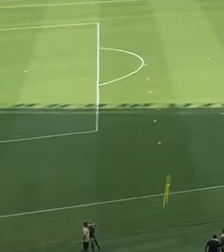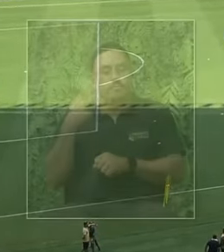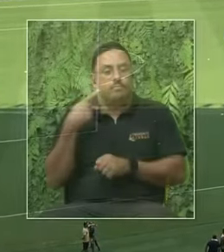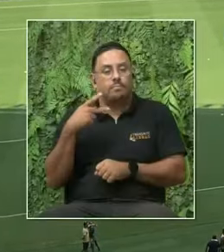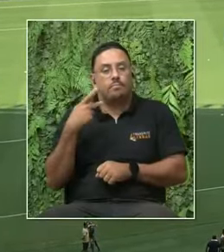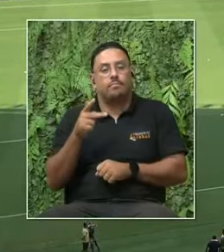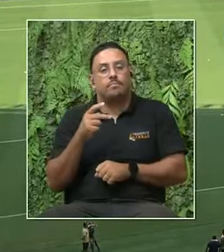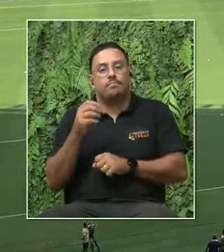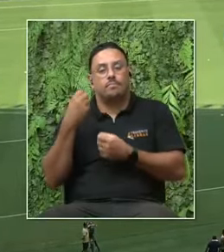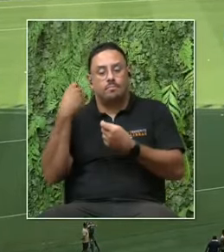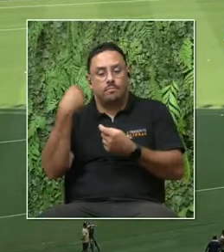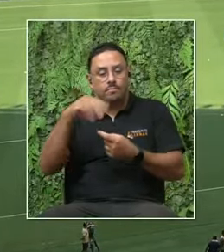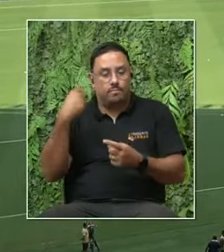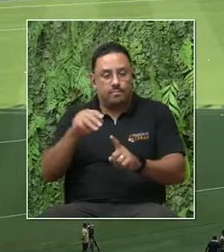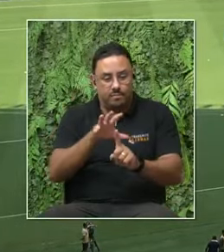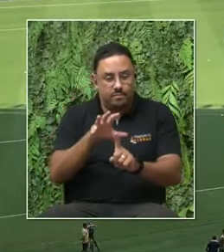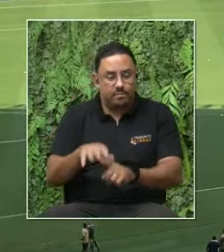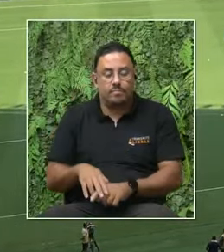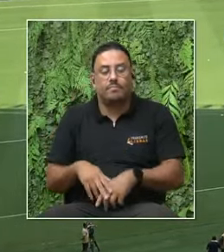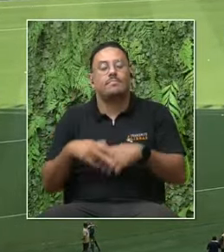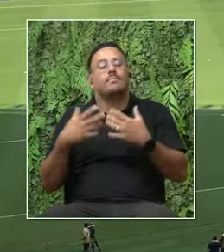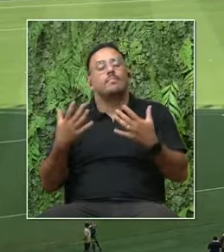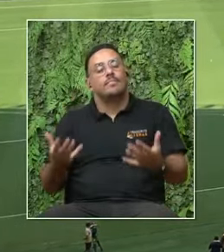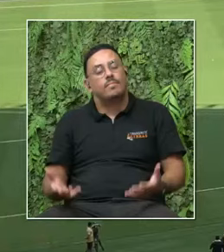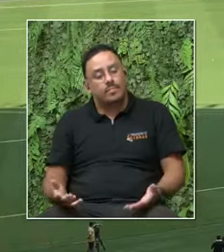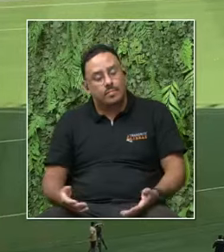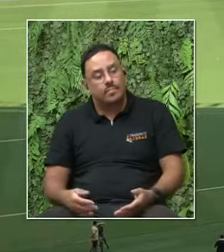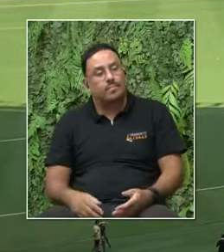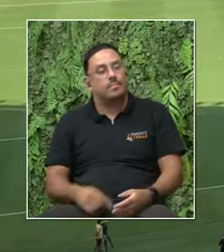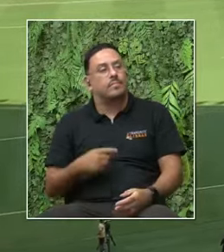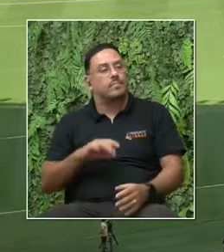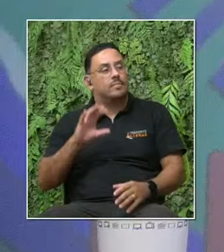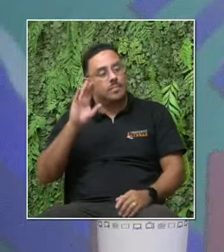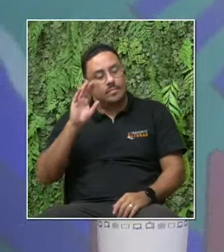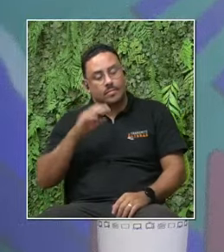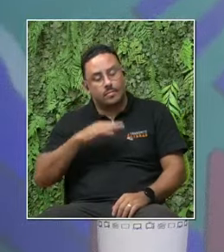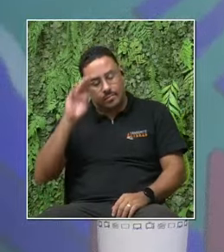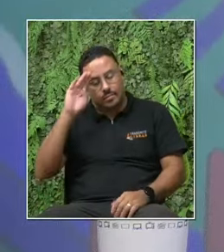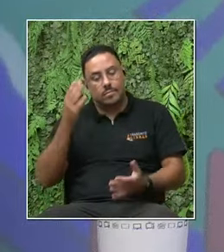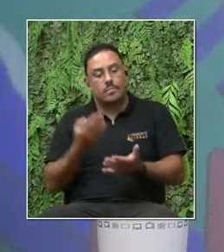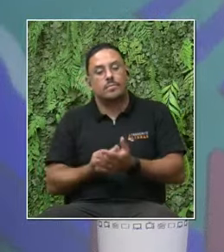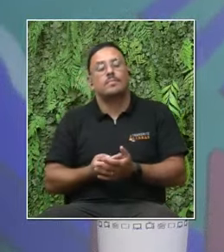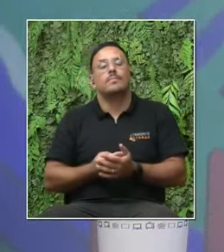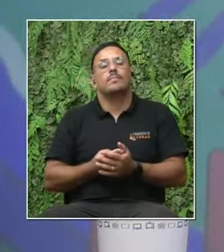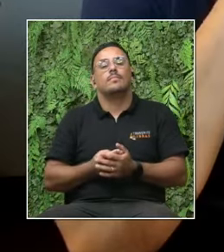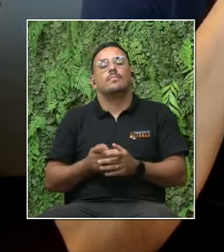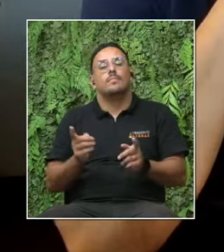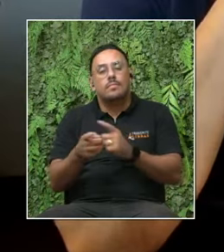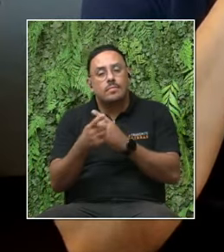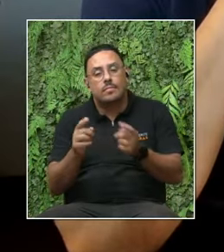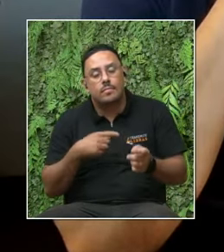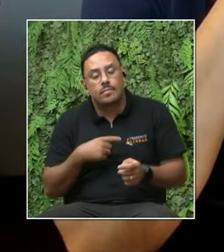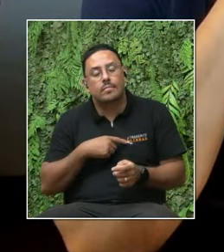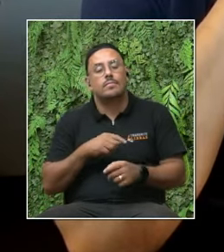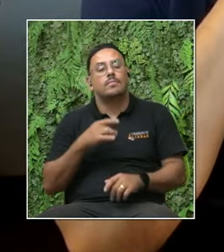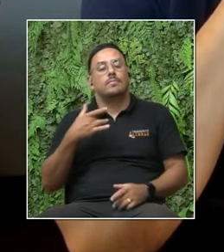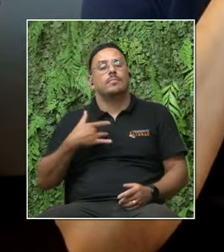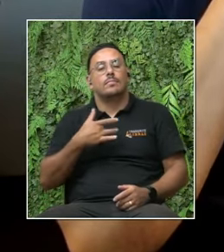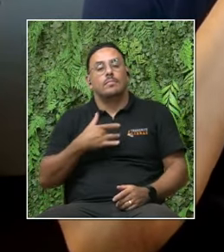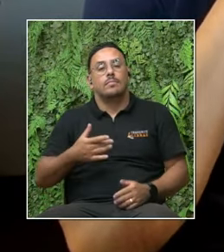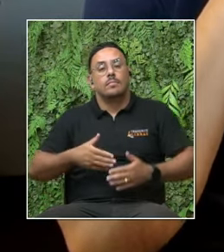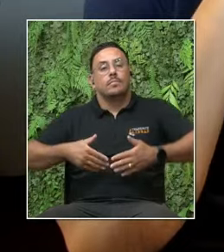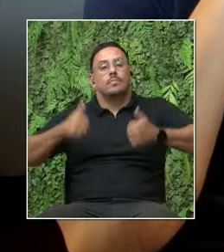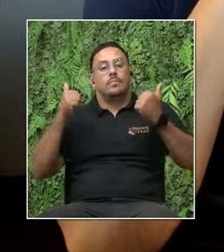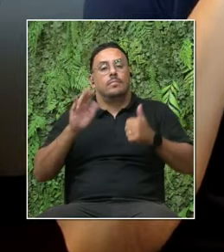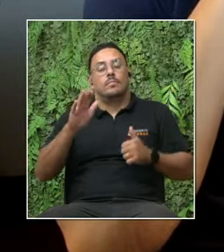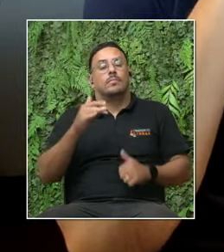nos gente gente gente não acit em acho eu acho o elenco do Atlético sim superior melhor